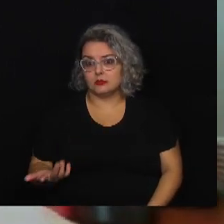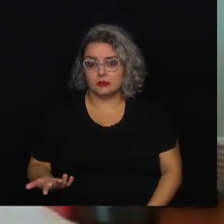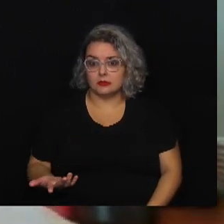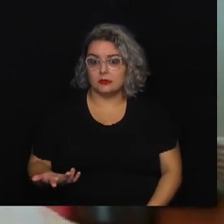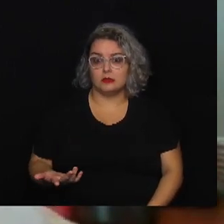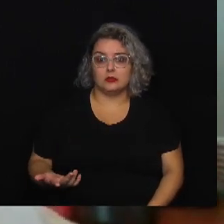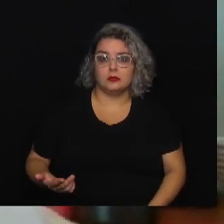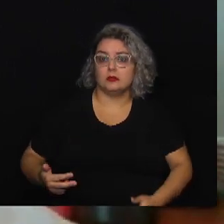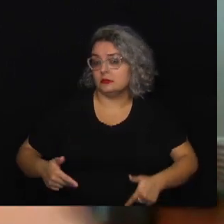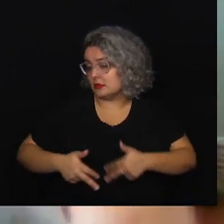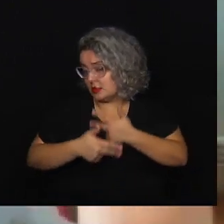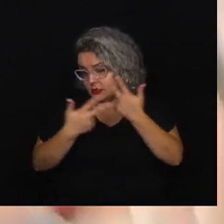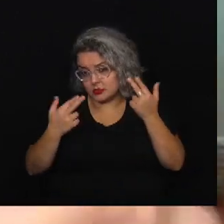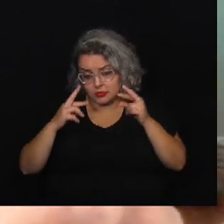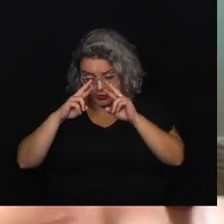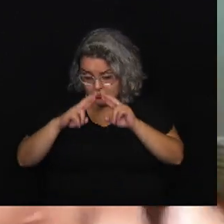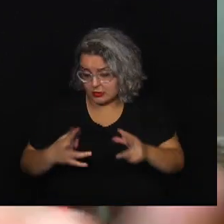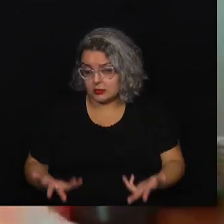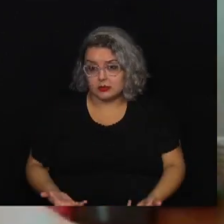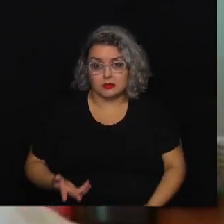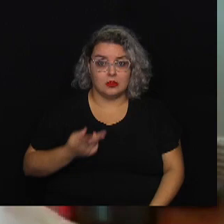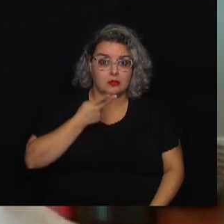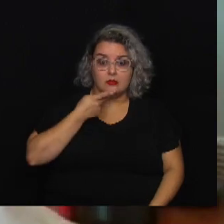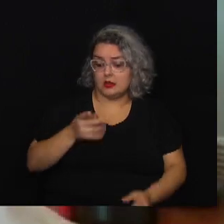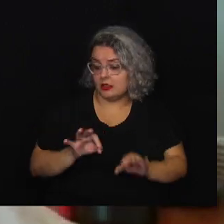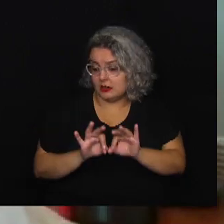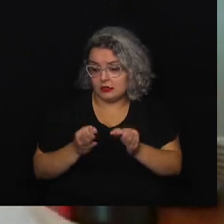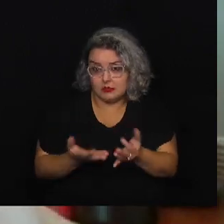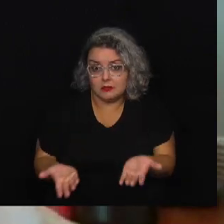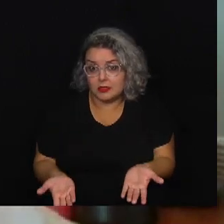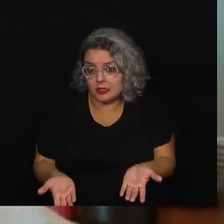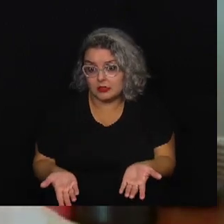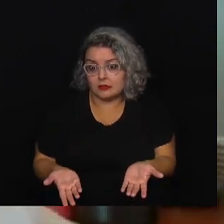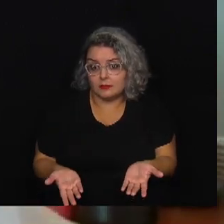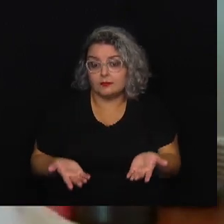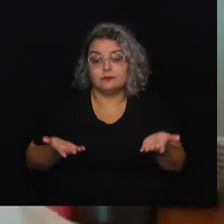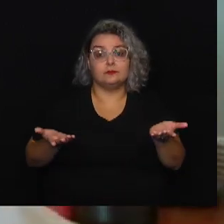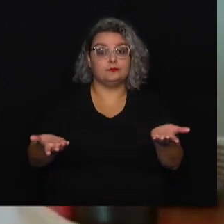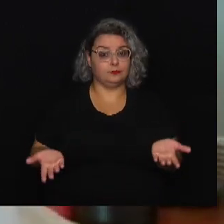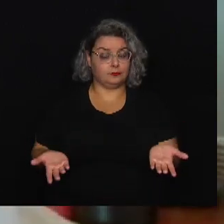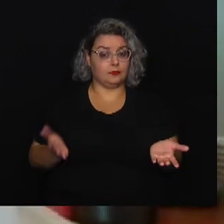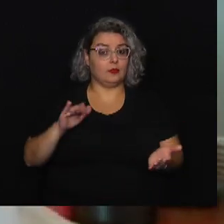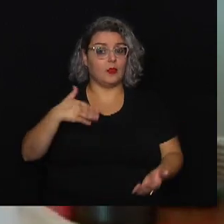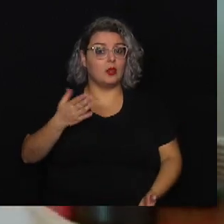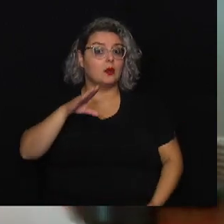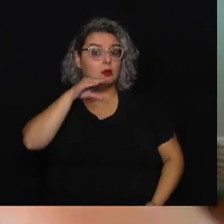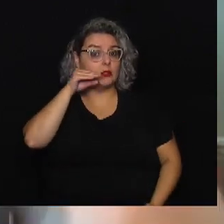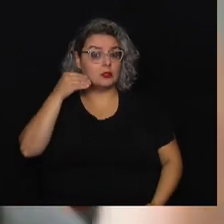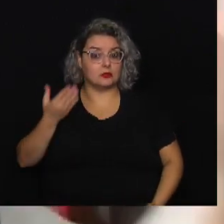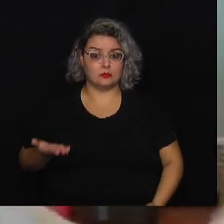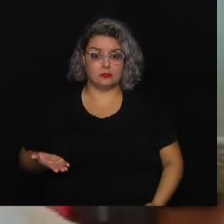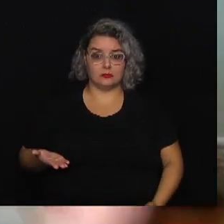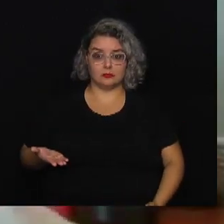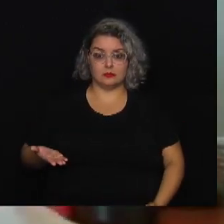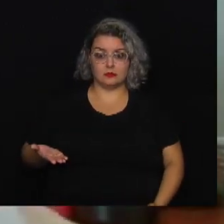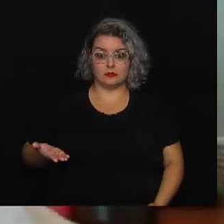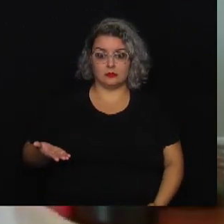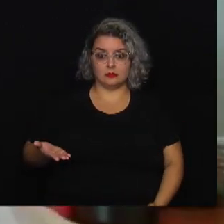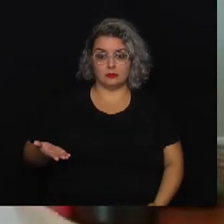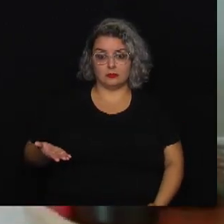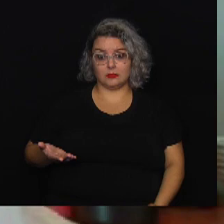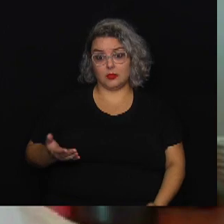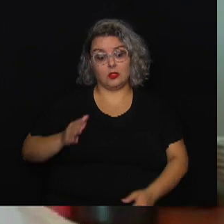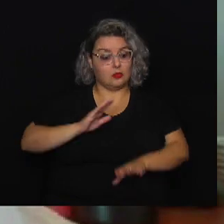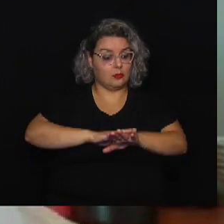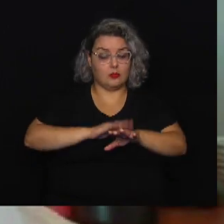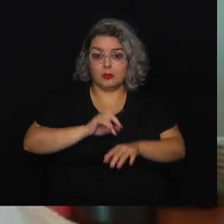etnia respeitada, sem poder falar da sua família. Aí, quando ele fica adolescente, uma forma ele vai responder, ele nunca